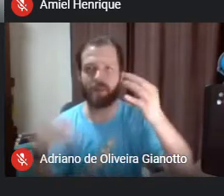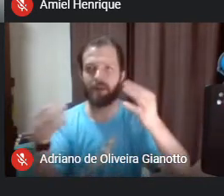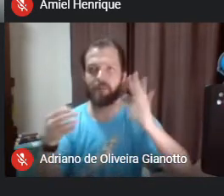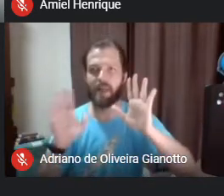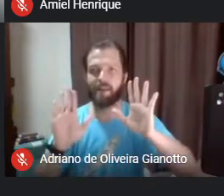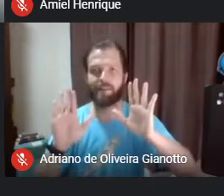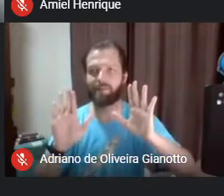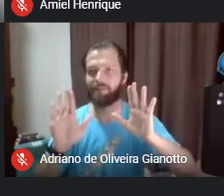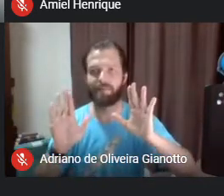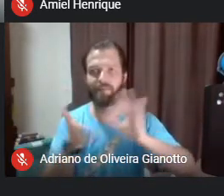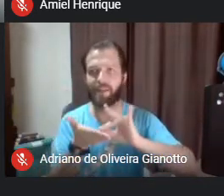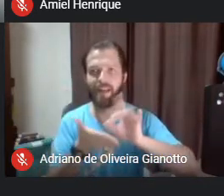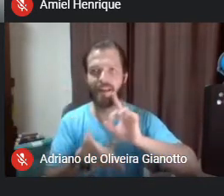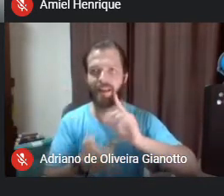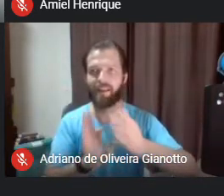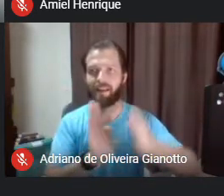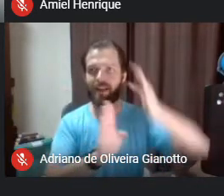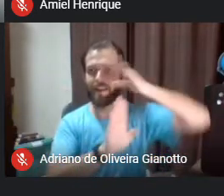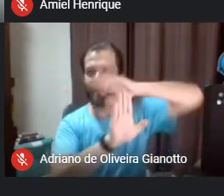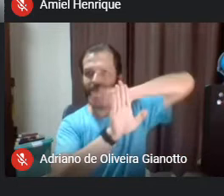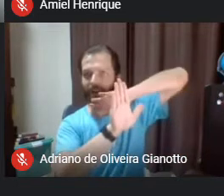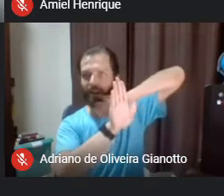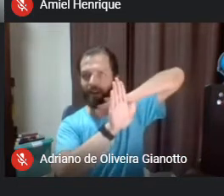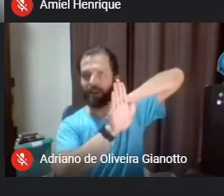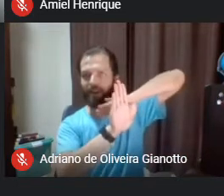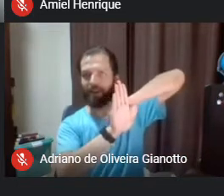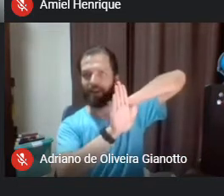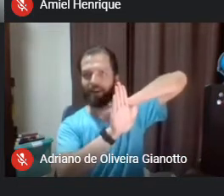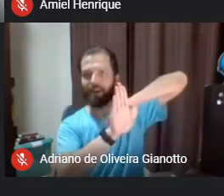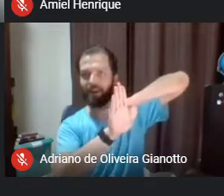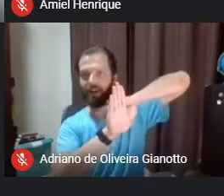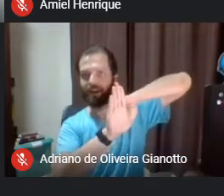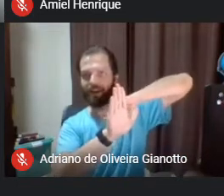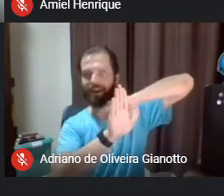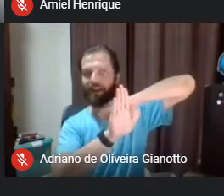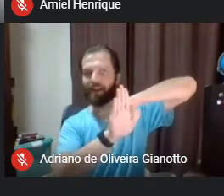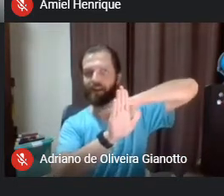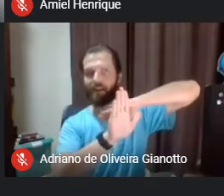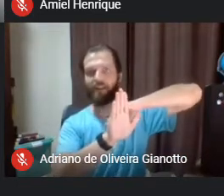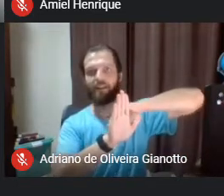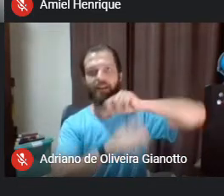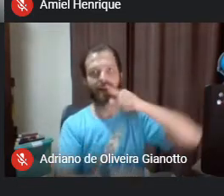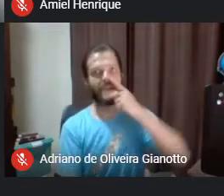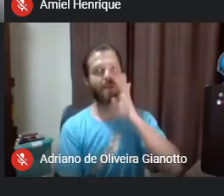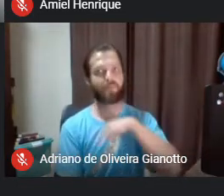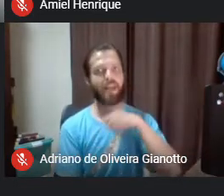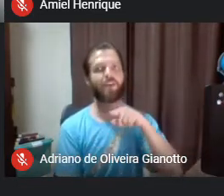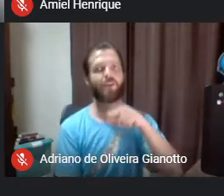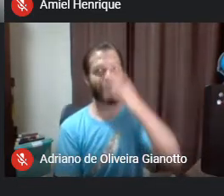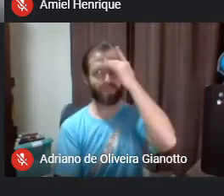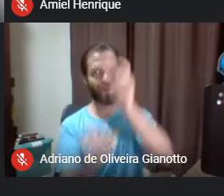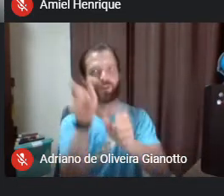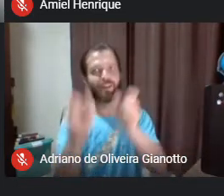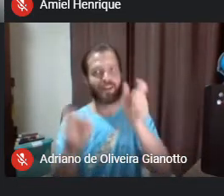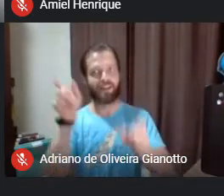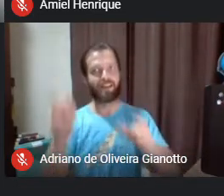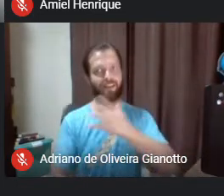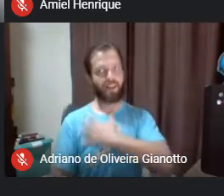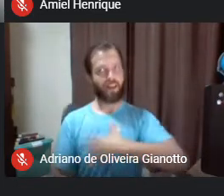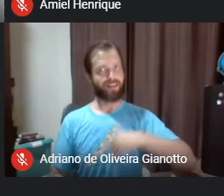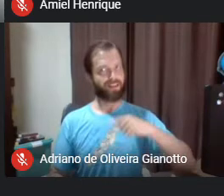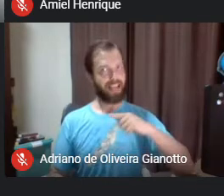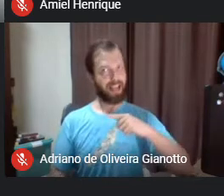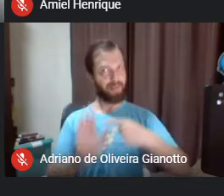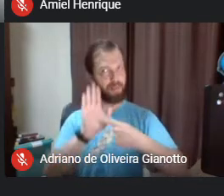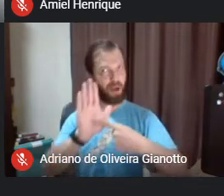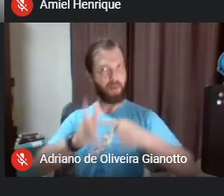Então, tem como... eles falavam que não tinham capacidade de inteligência, não era dotado de capacidade, e isso